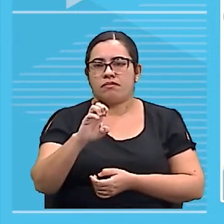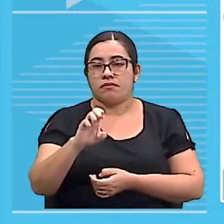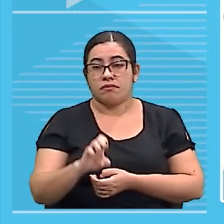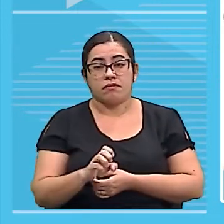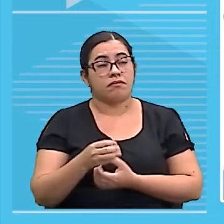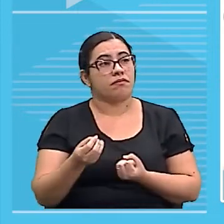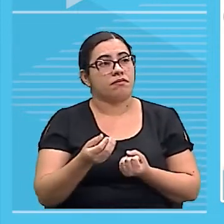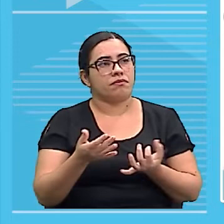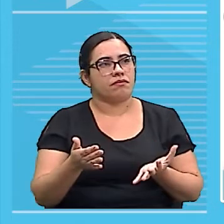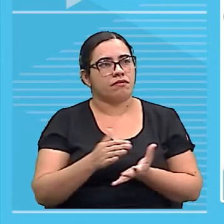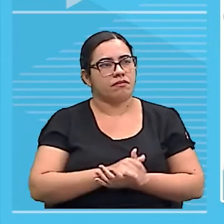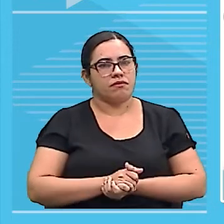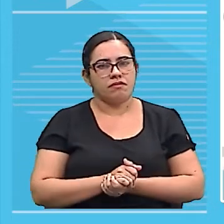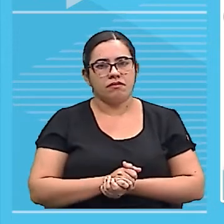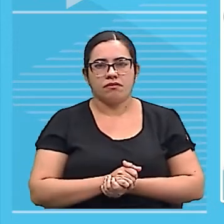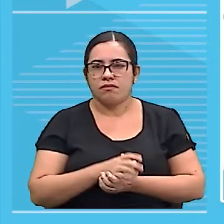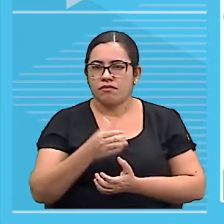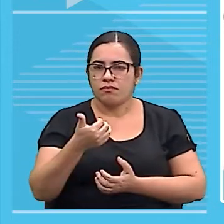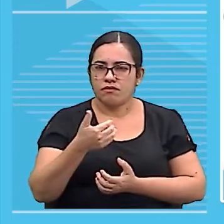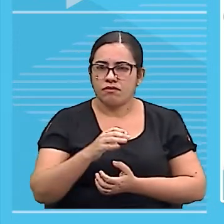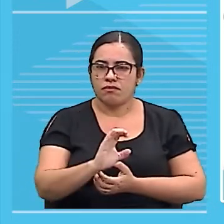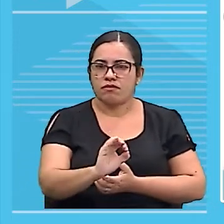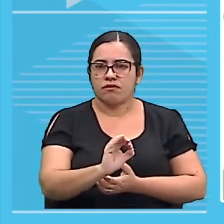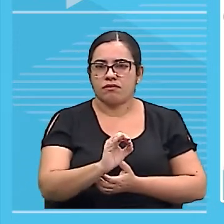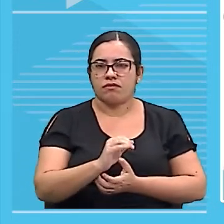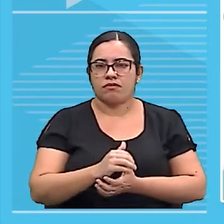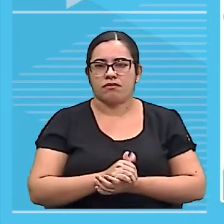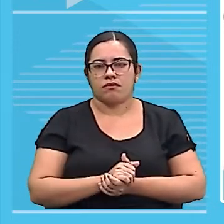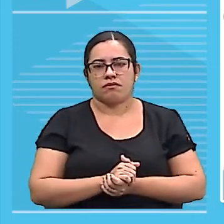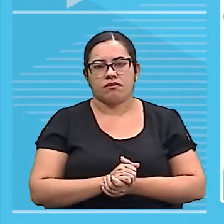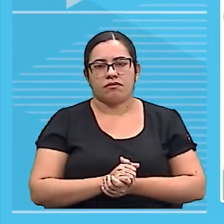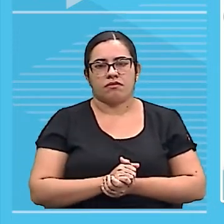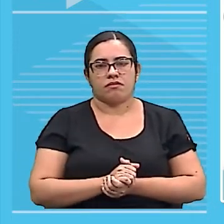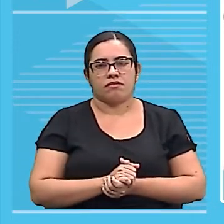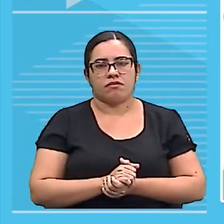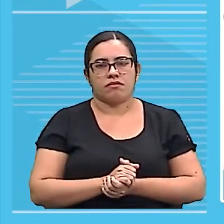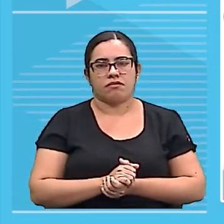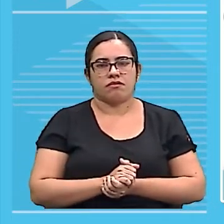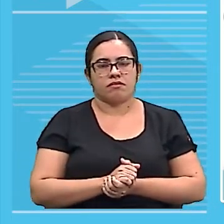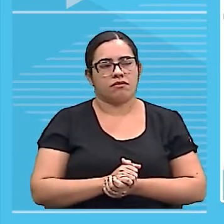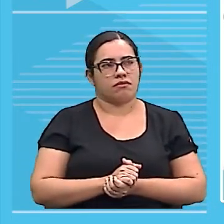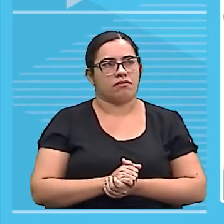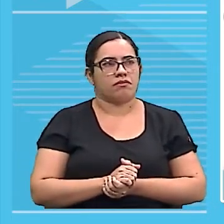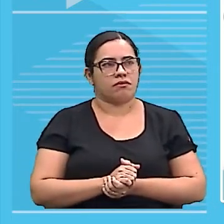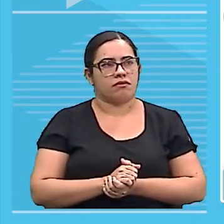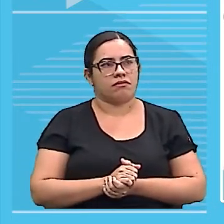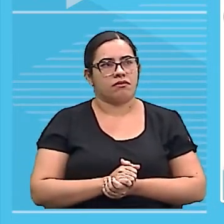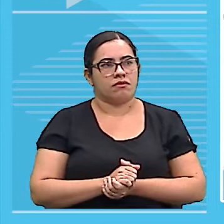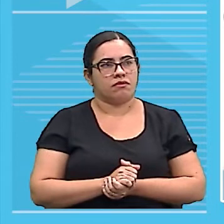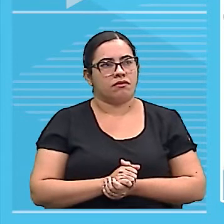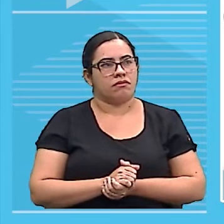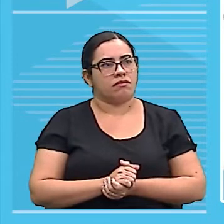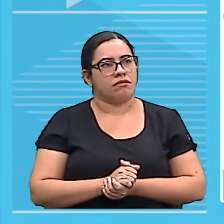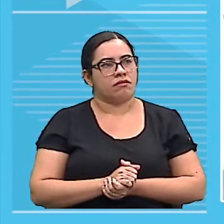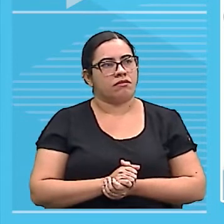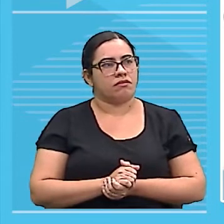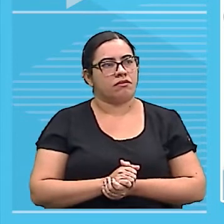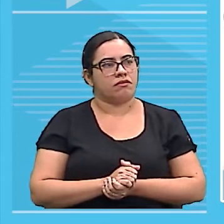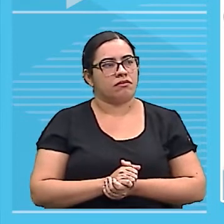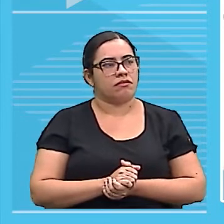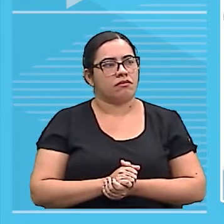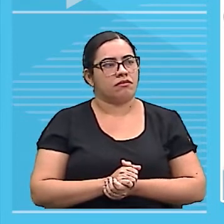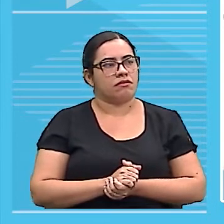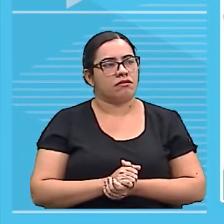10 que eu vou chamar aqui da resistência do primeiro resistor e mais